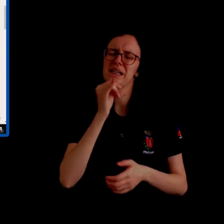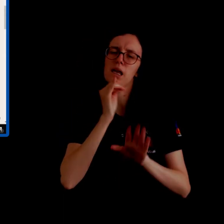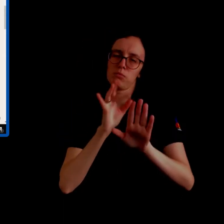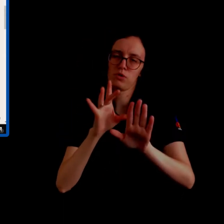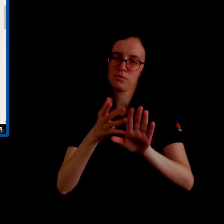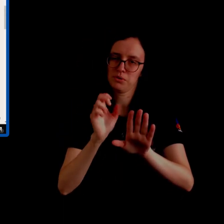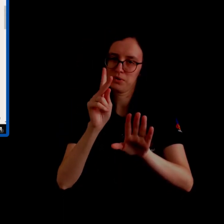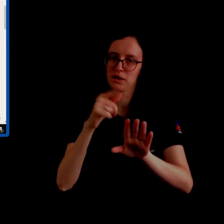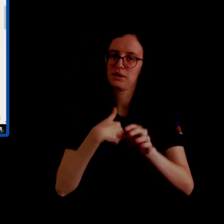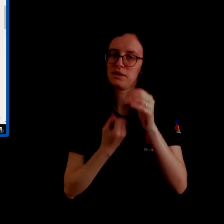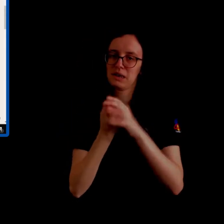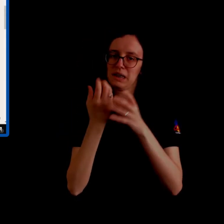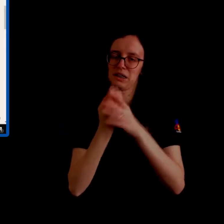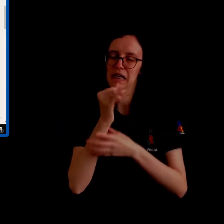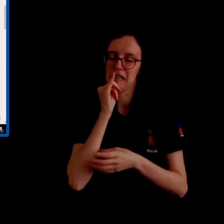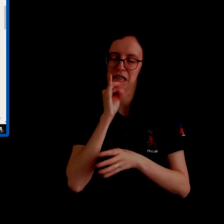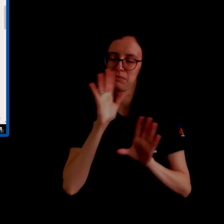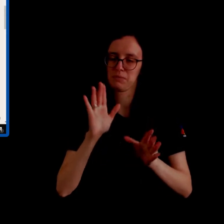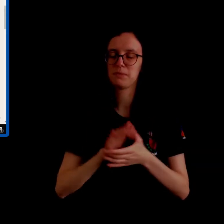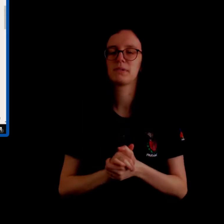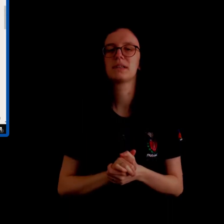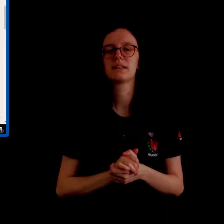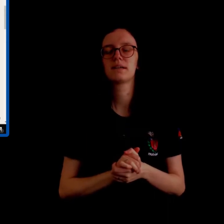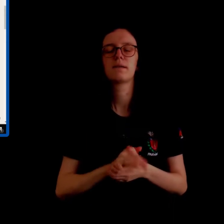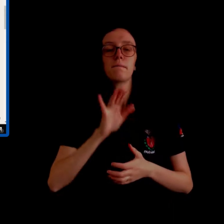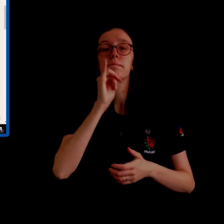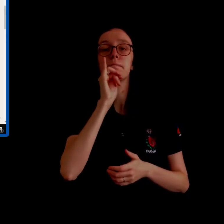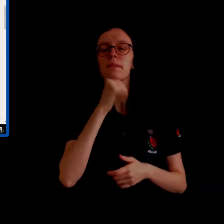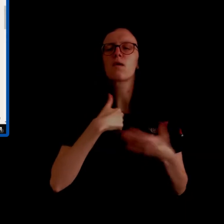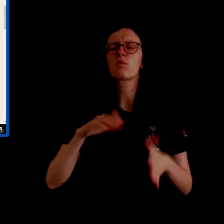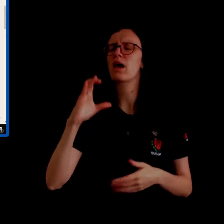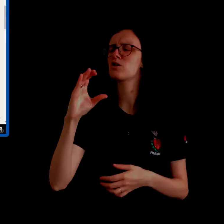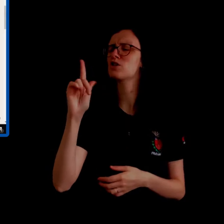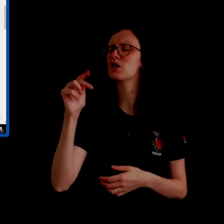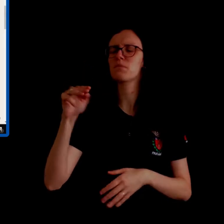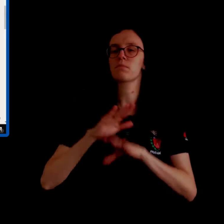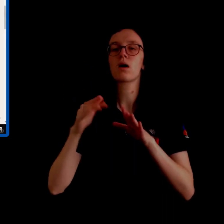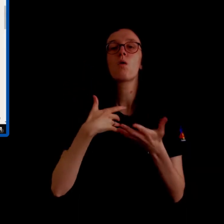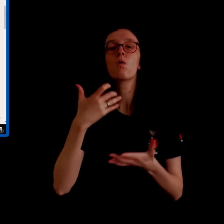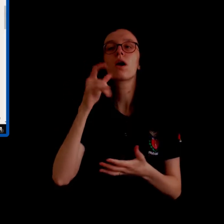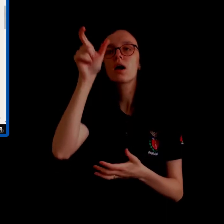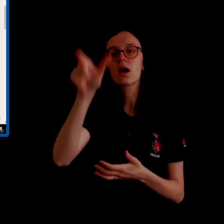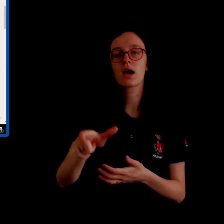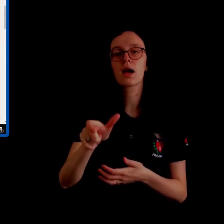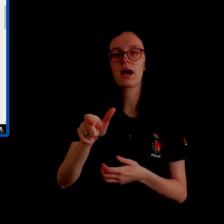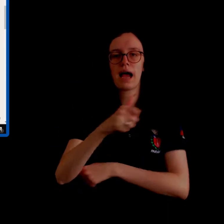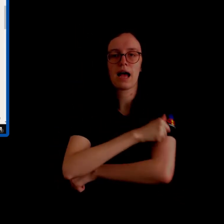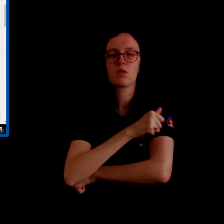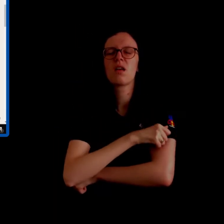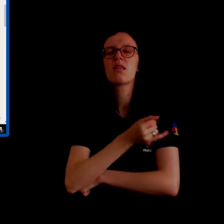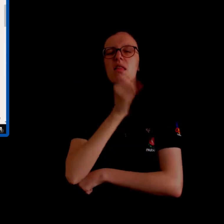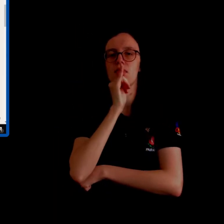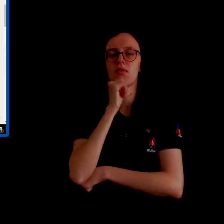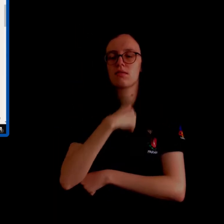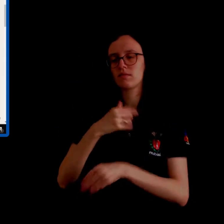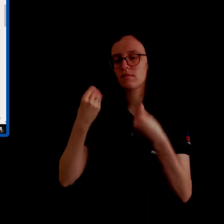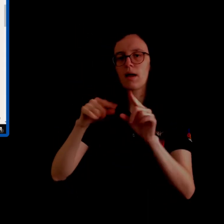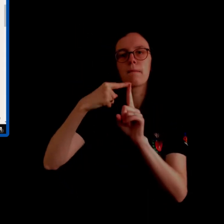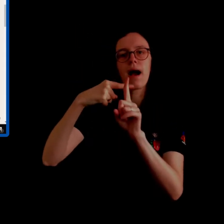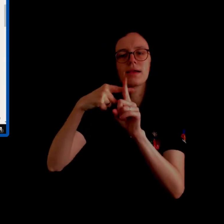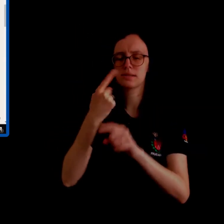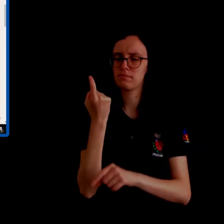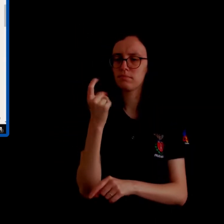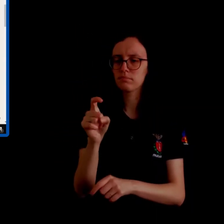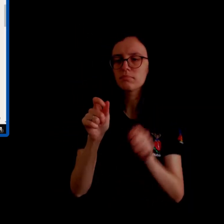estou criando situações hipotéticas, tá, pessoal? Mas vamos supor que eu quero um apelido. Clica aqui no mais, em adicionar,